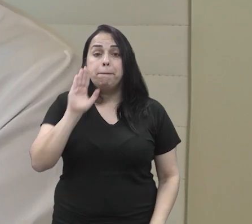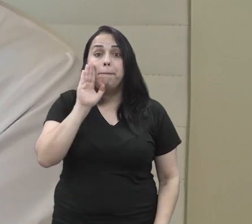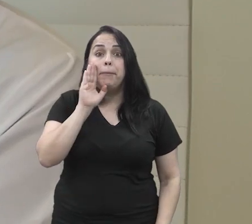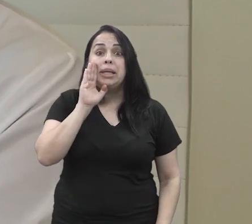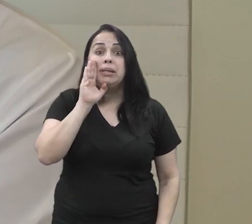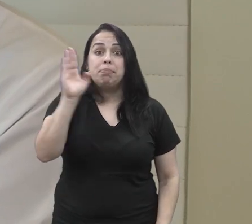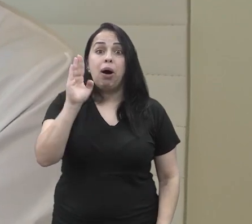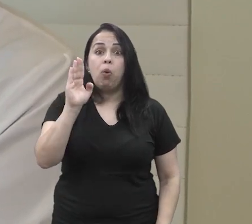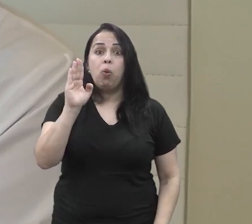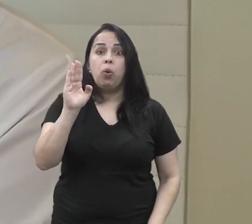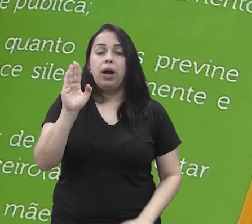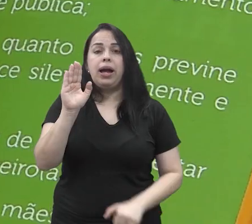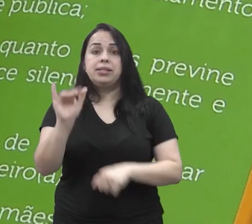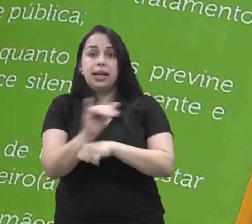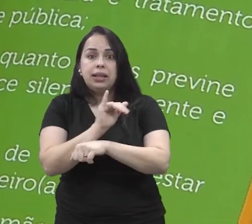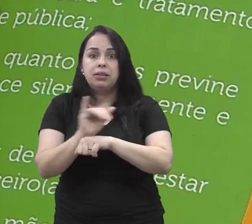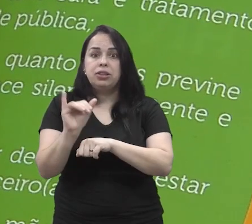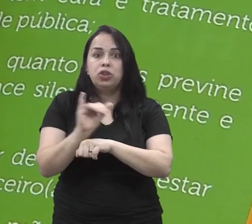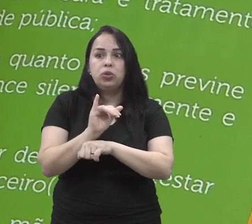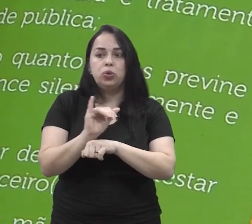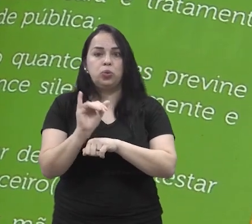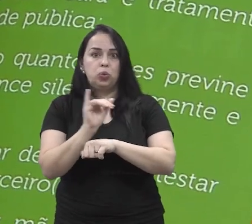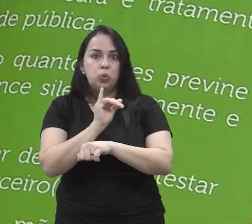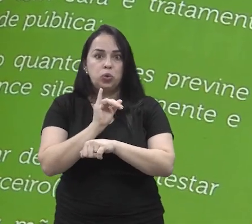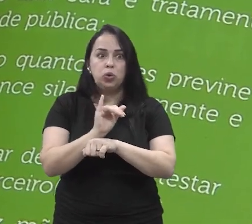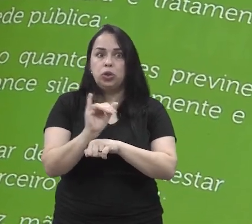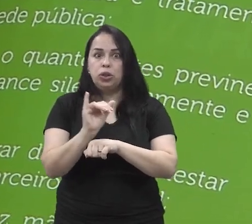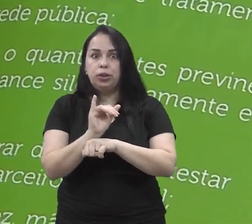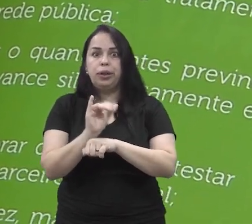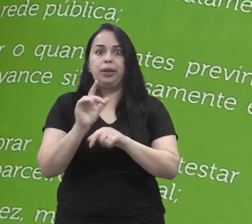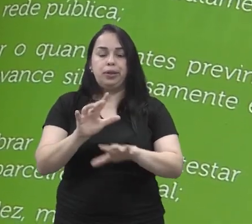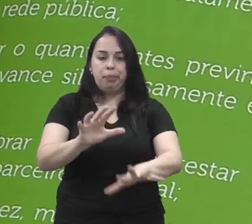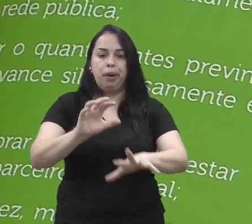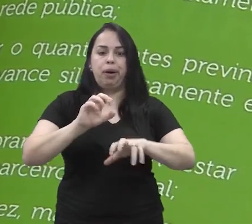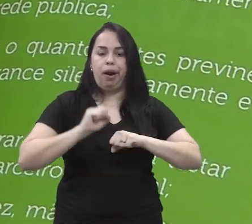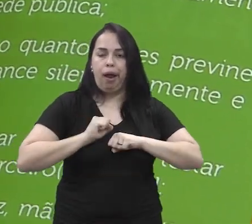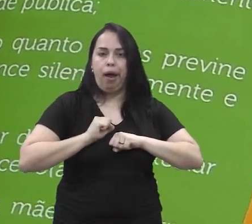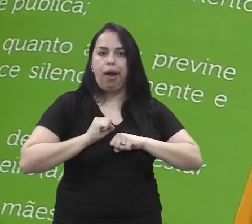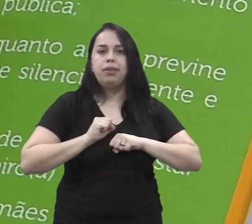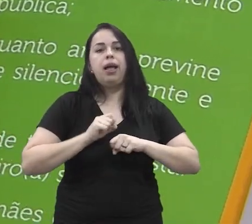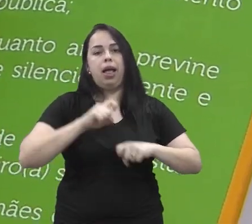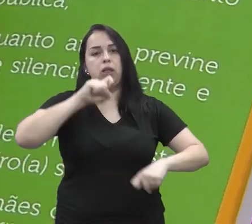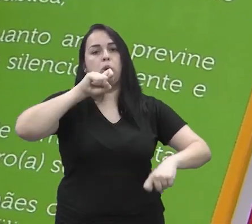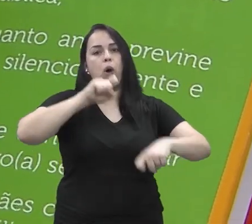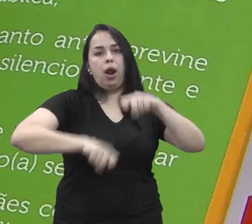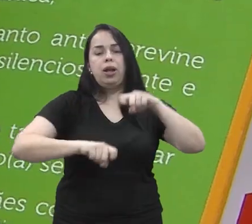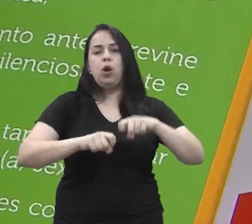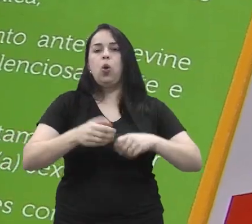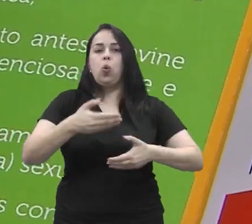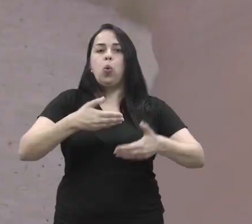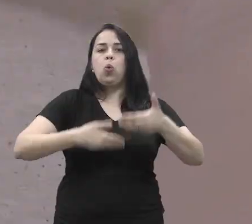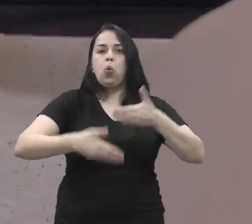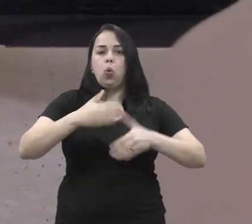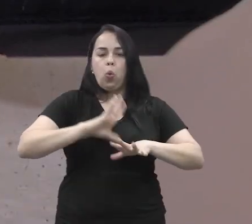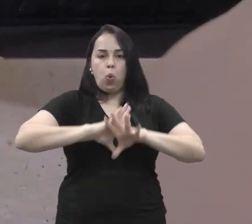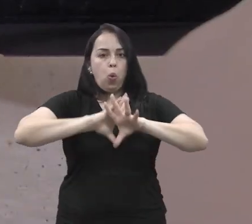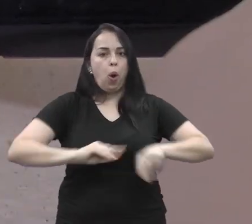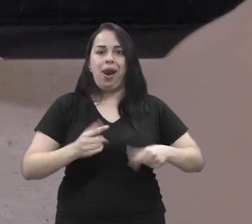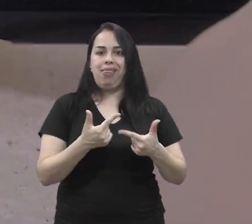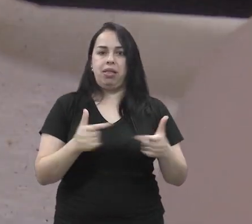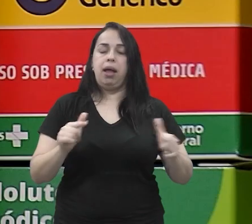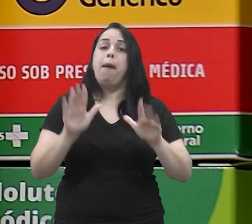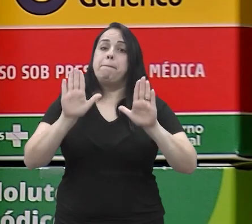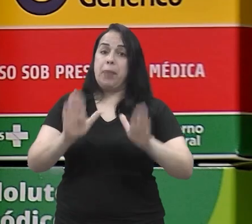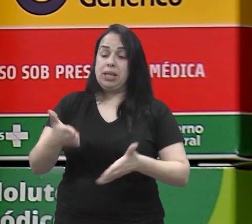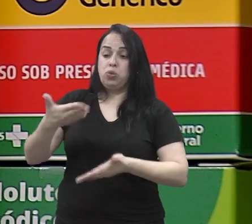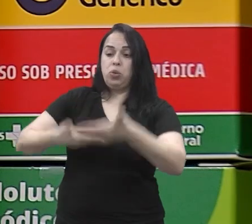citomegalovírus, entre outras doenças. A principal forma de contrair o vírus HIV é pela relação sexual. Ele não tem